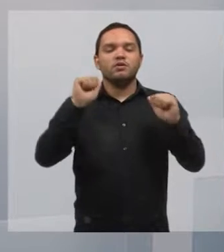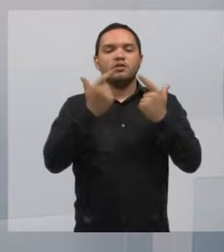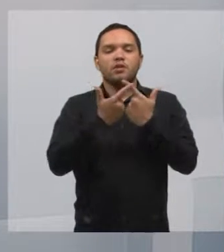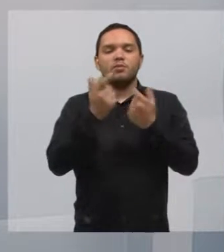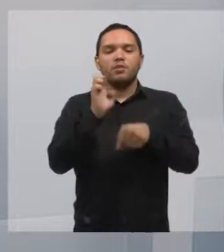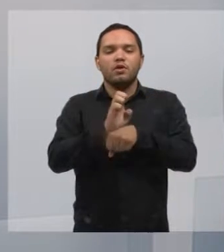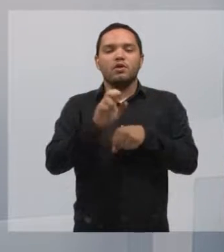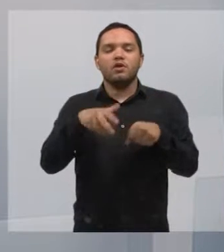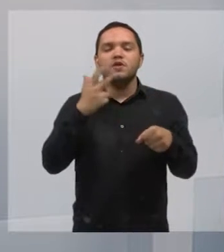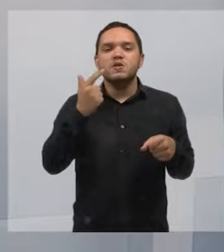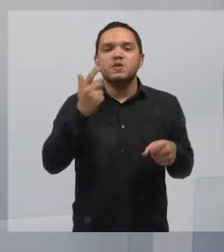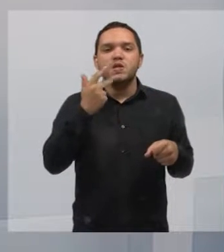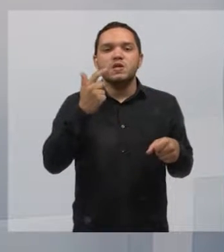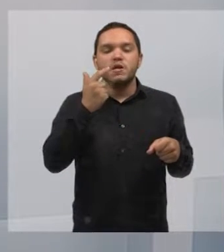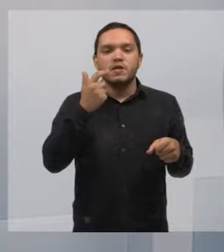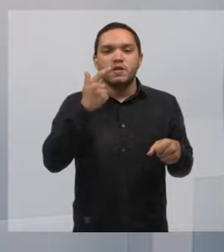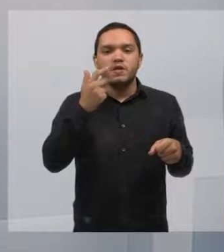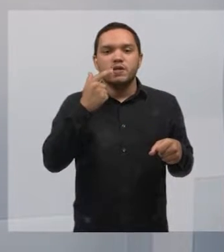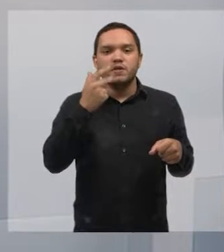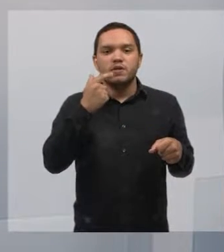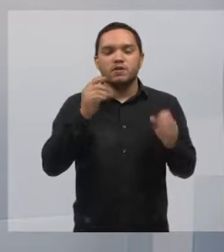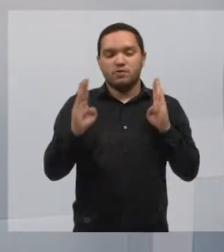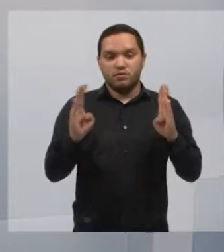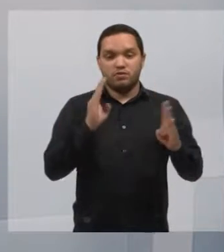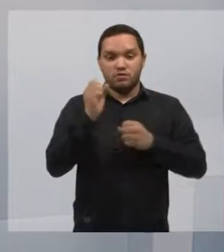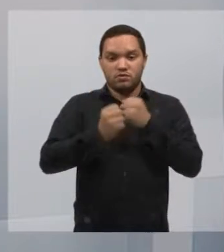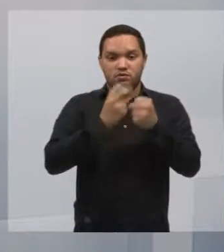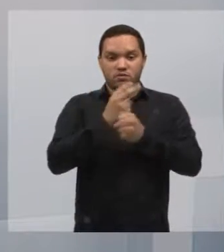Estado do Ceará, né? No biênio de